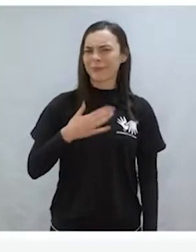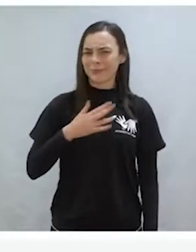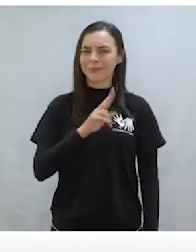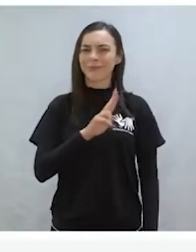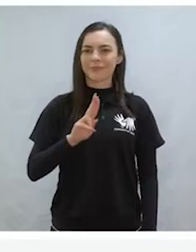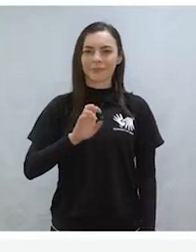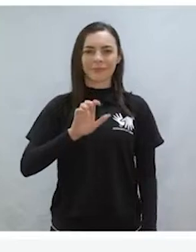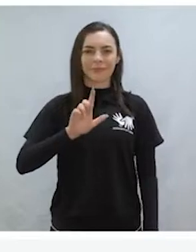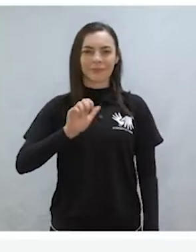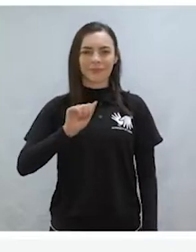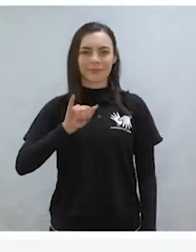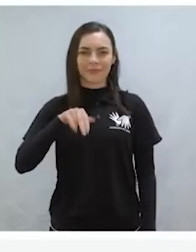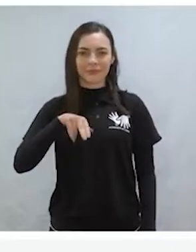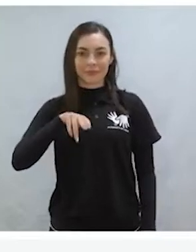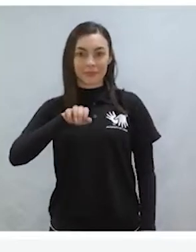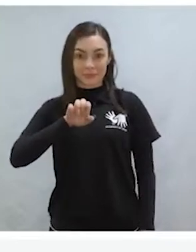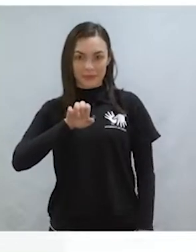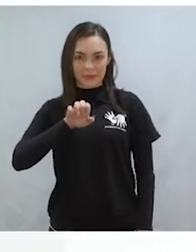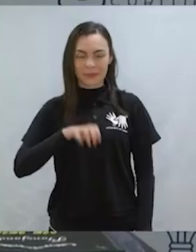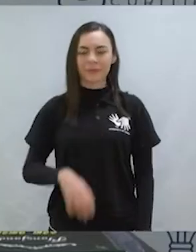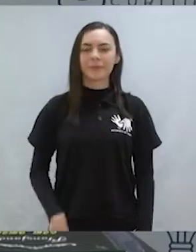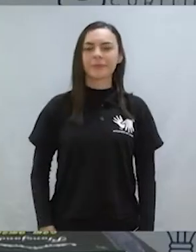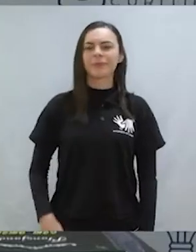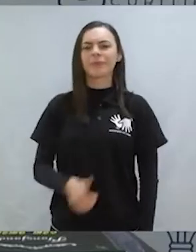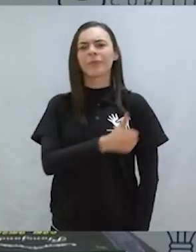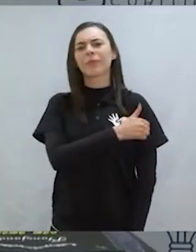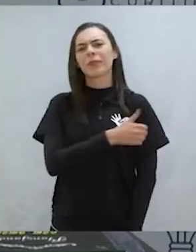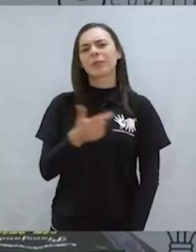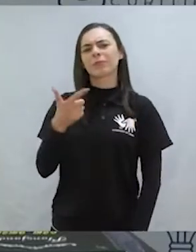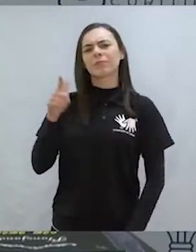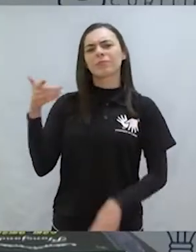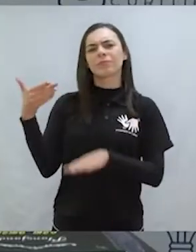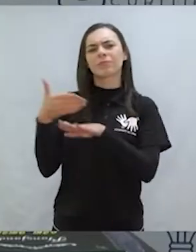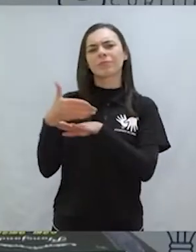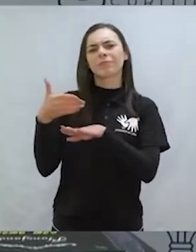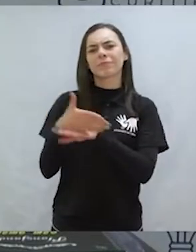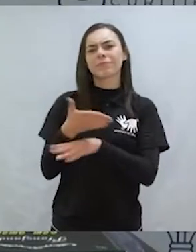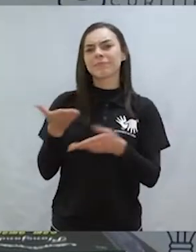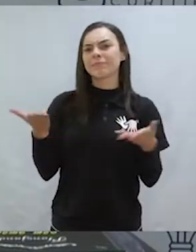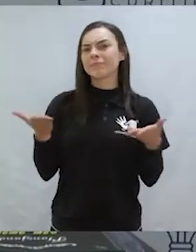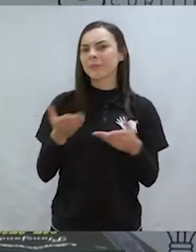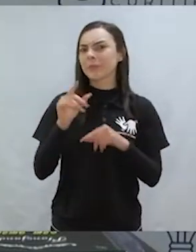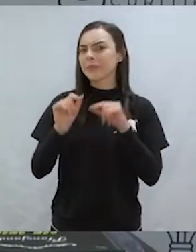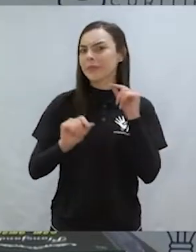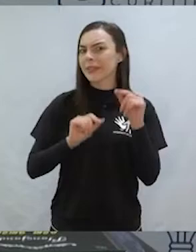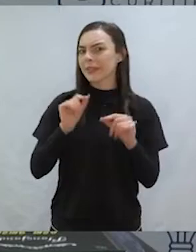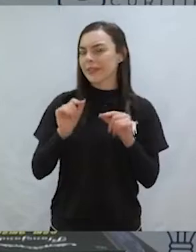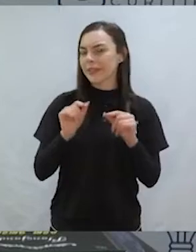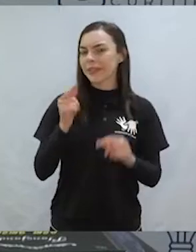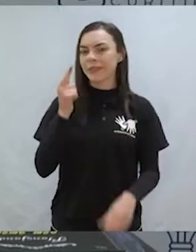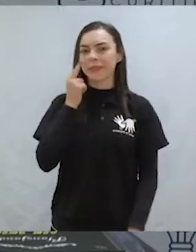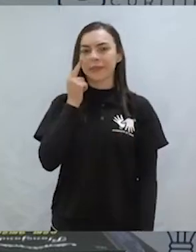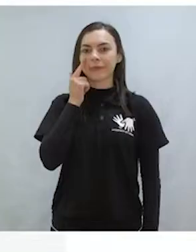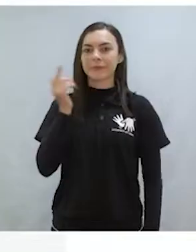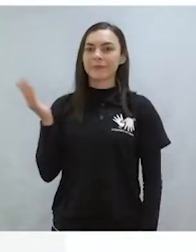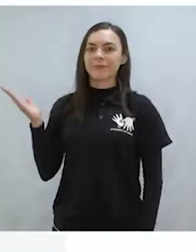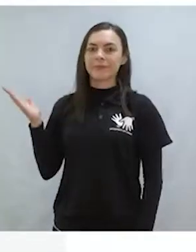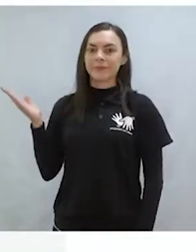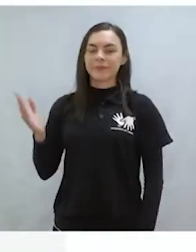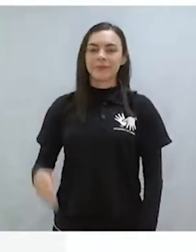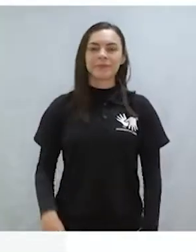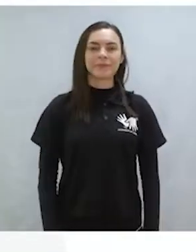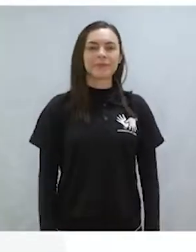sou a professora Elaine. E quais os outros alunos estarão conosco aqui hoje? Observe lá na